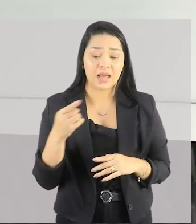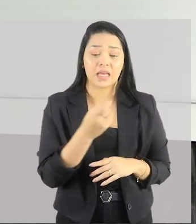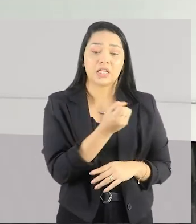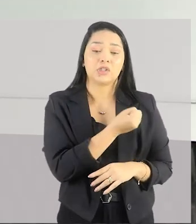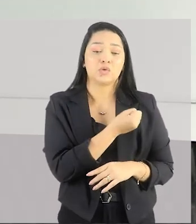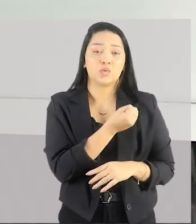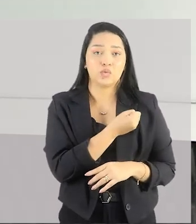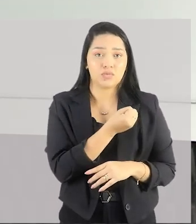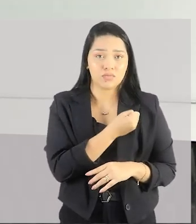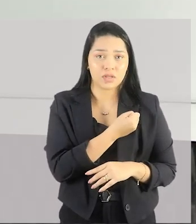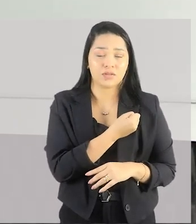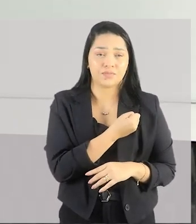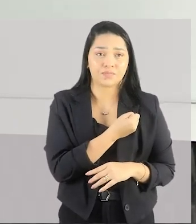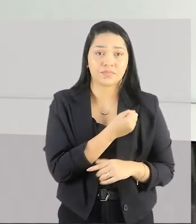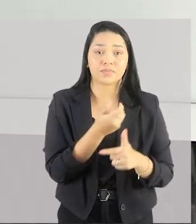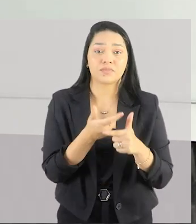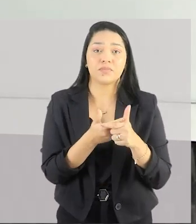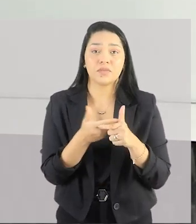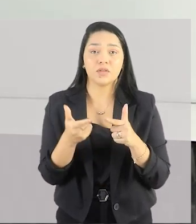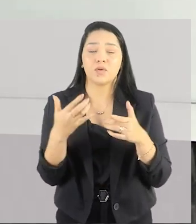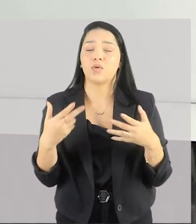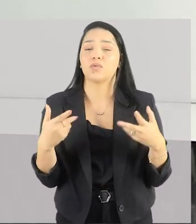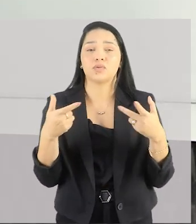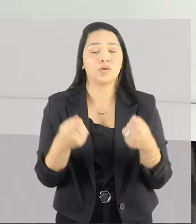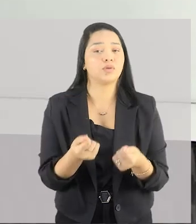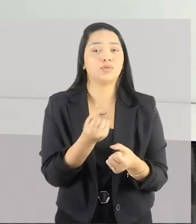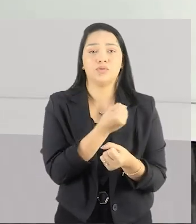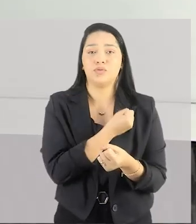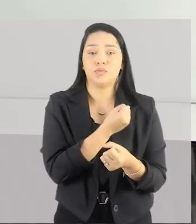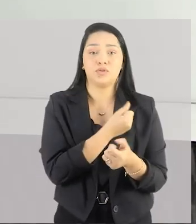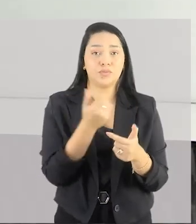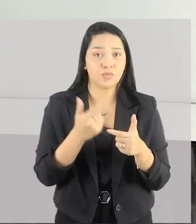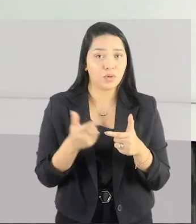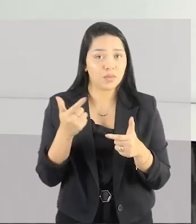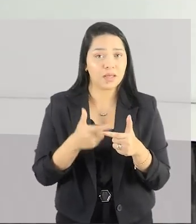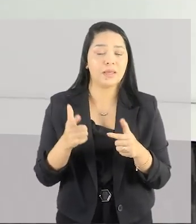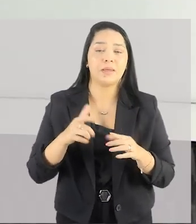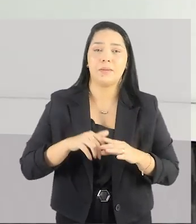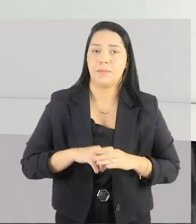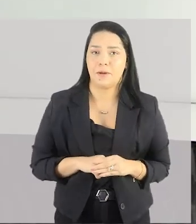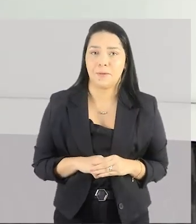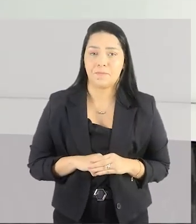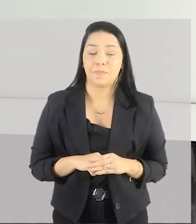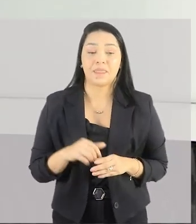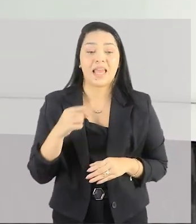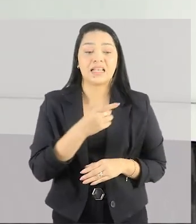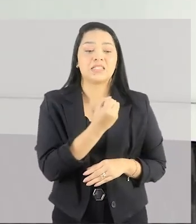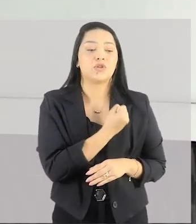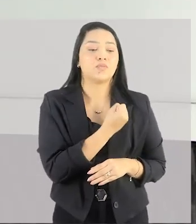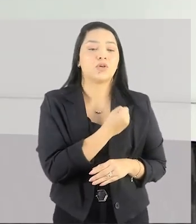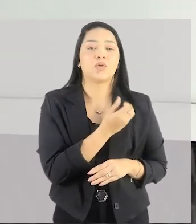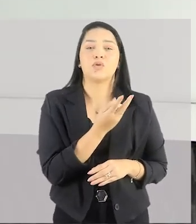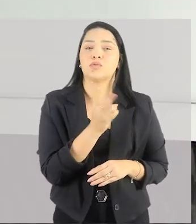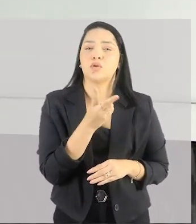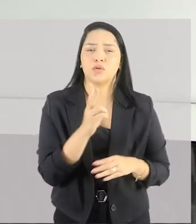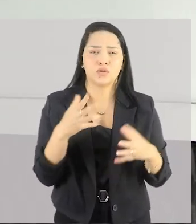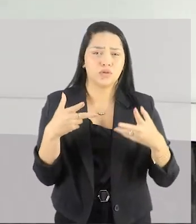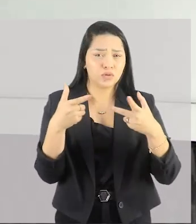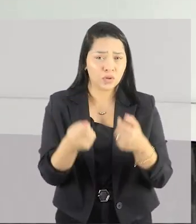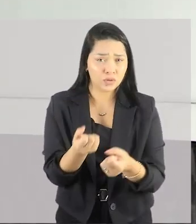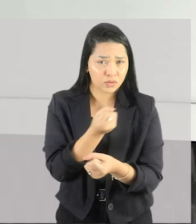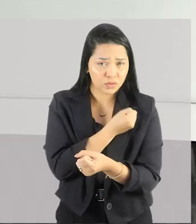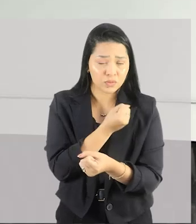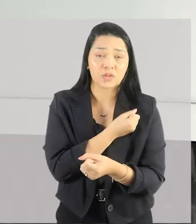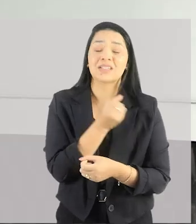número primo, esse fator primo que dividiram todos os números do problema. Olha só, esse número 2, ele dividiu todos os